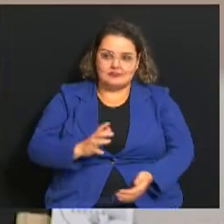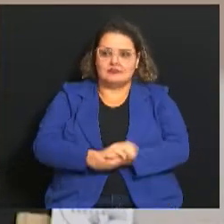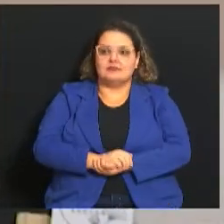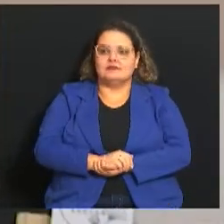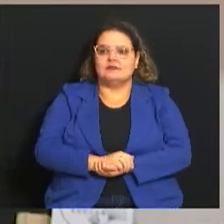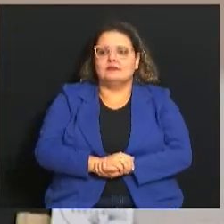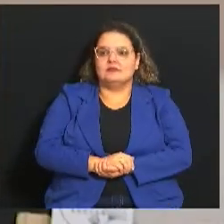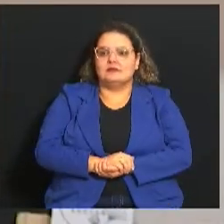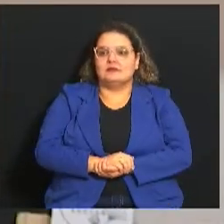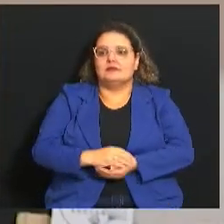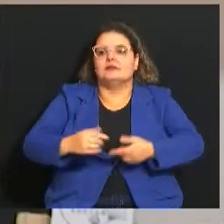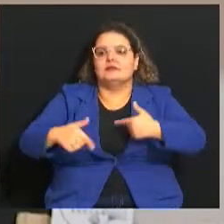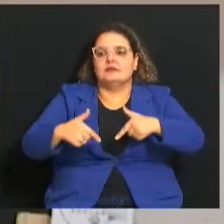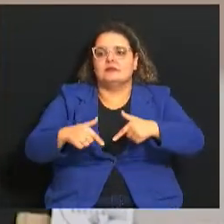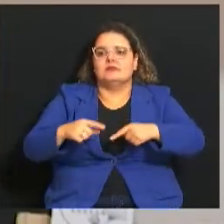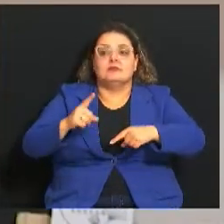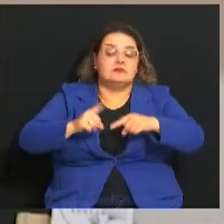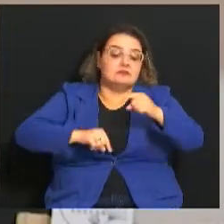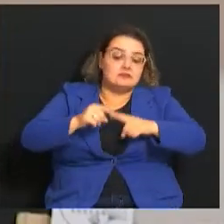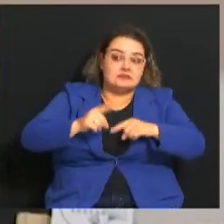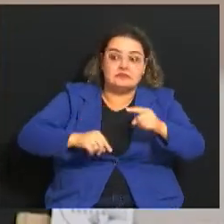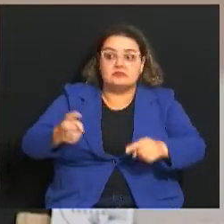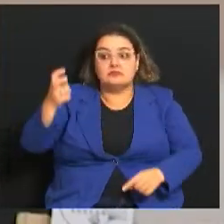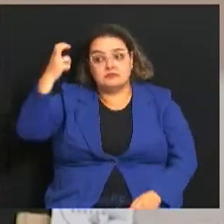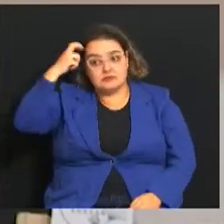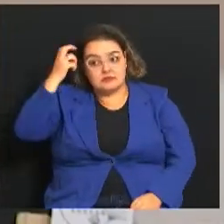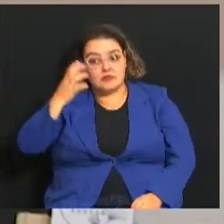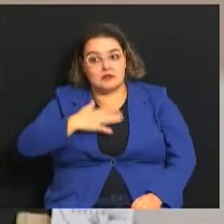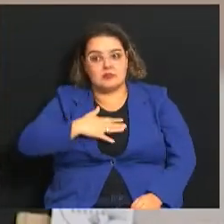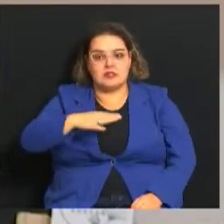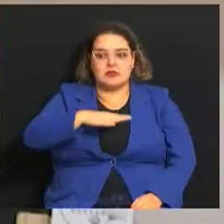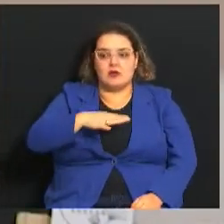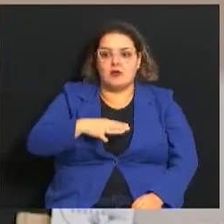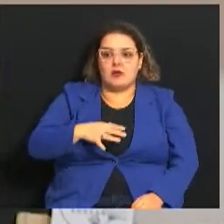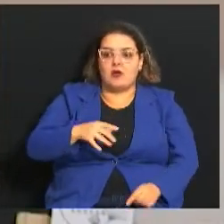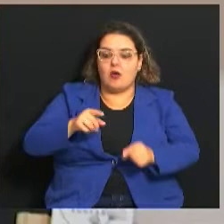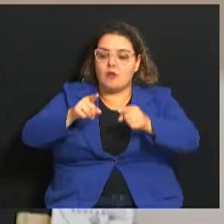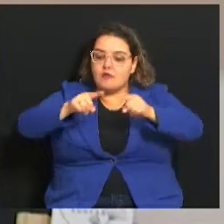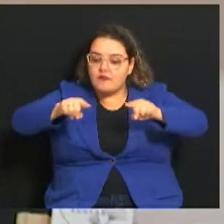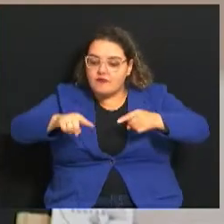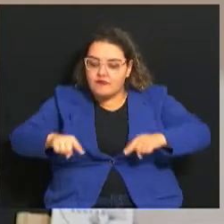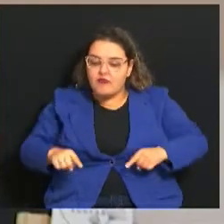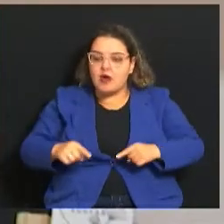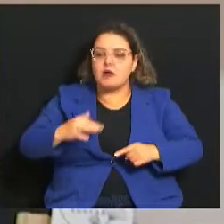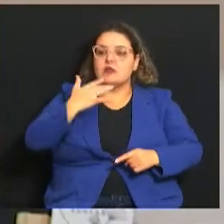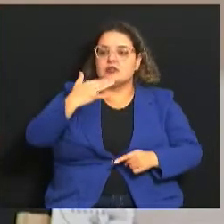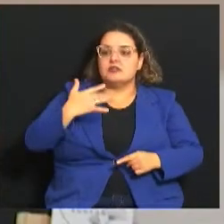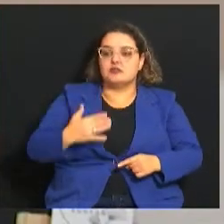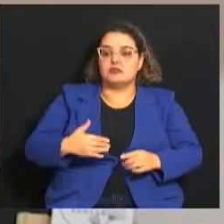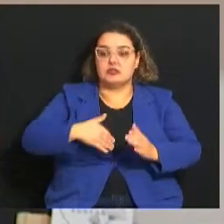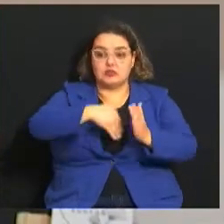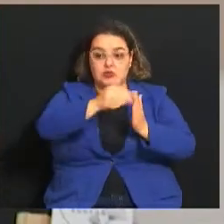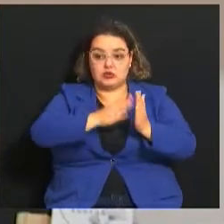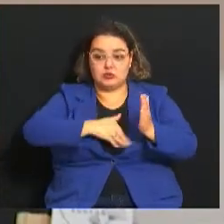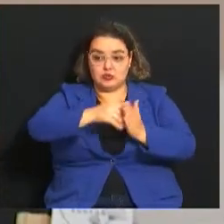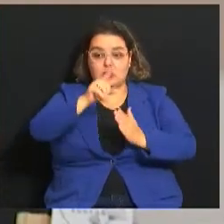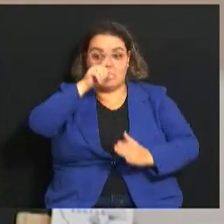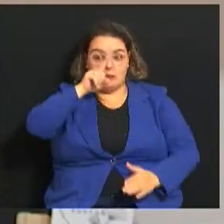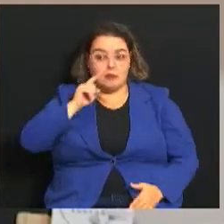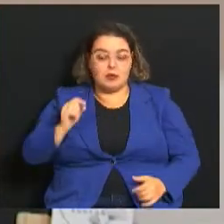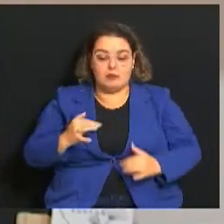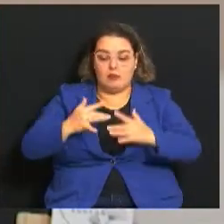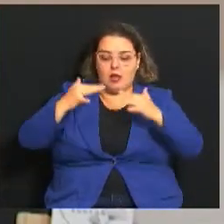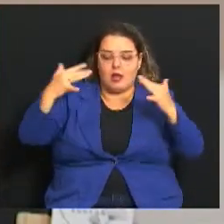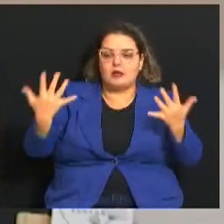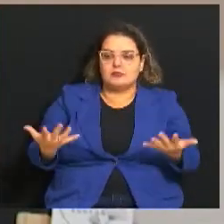elementos culturais da minha cidade. Eu sempre procuro formas, cores. Esse amarelo é um destaque muito grande, né? Na minha cidade. Lá a gente tem muito